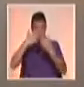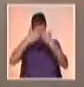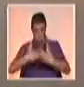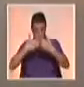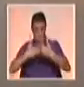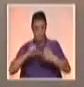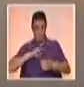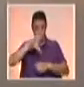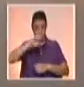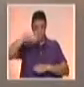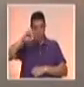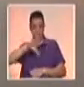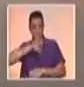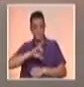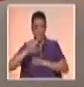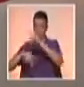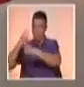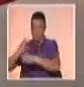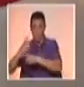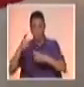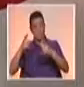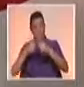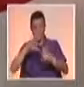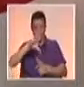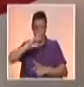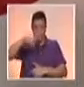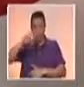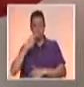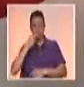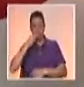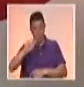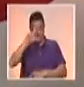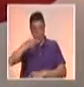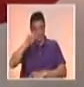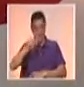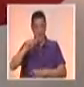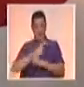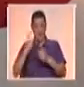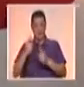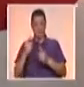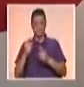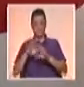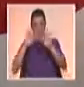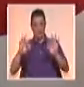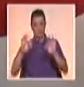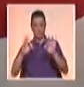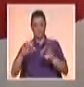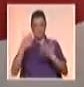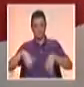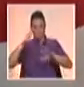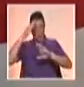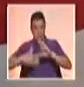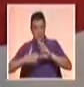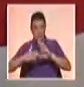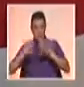que o meu João tenha, pergunta ao outro João, que é primo. E então, essa mesma ajuda. Portanto, tem esse apoio ajuda, que... Mas lá está, aconteceu. Aconteceu, é um acidente.